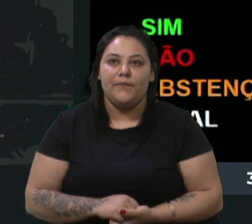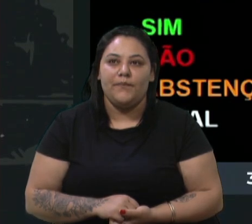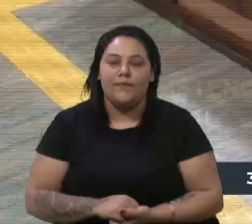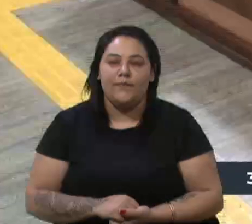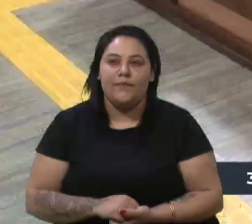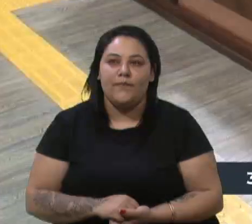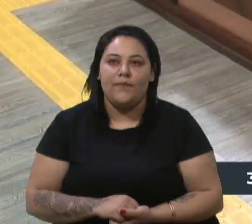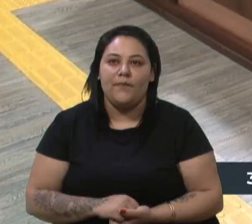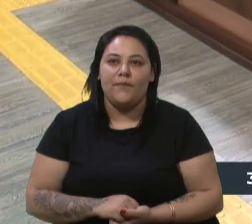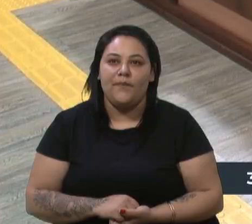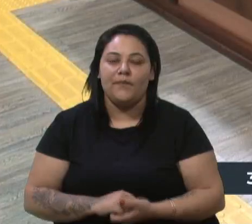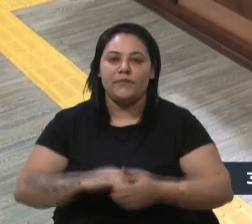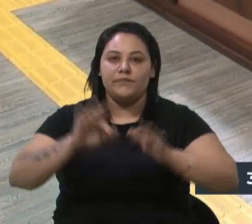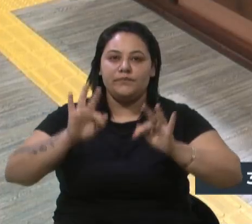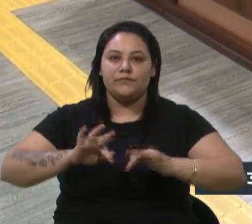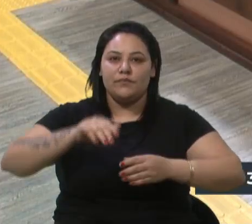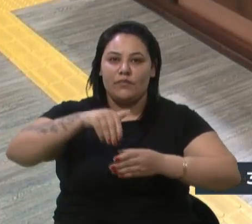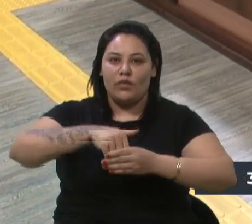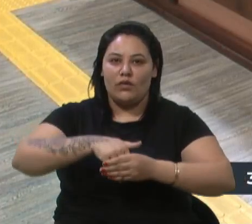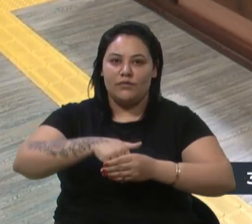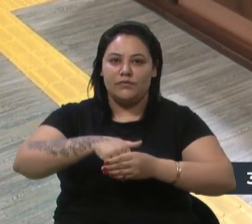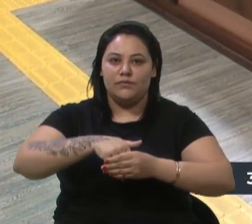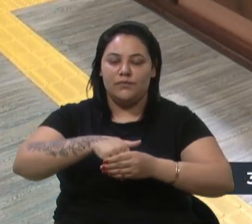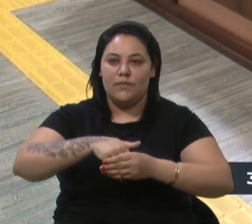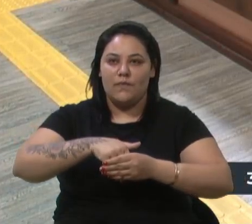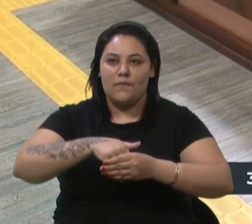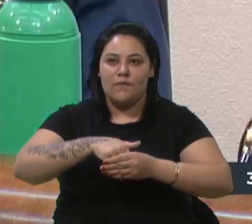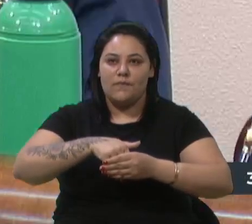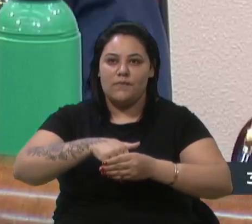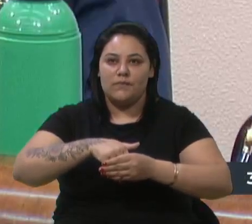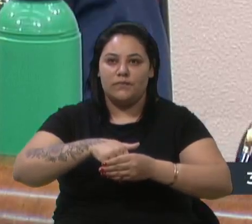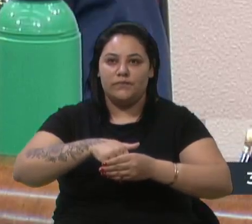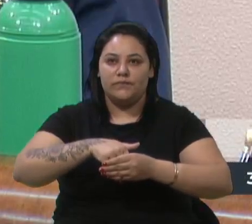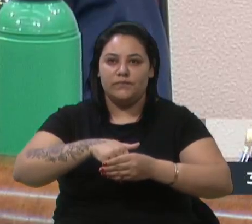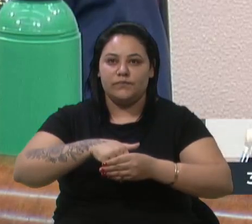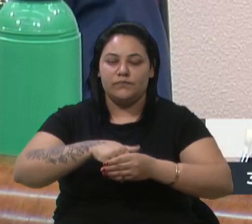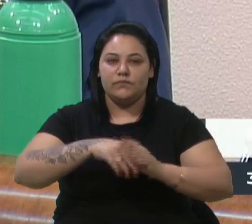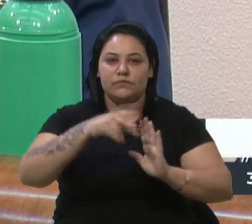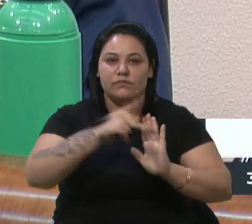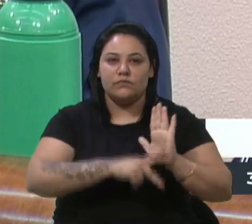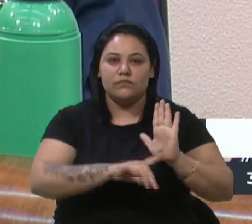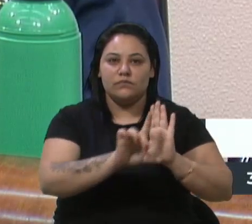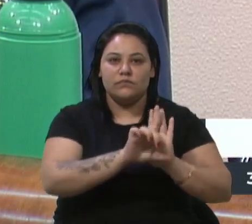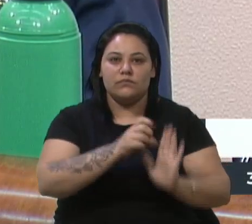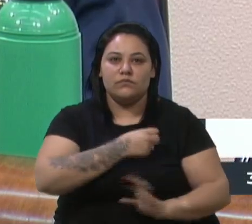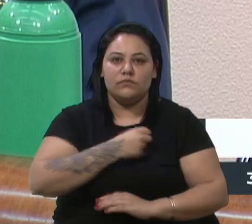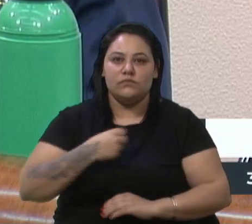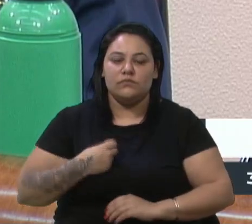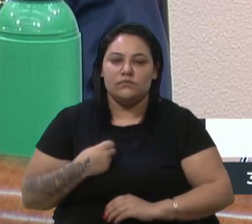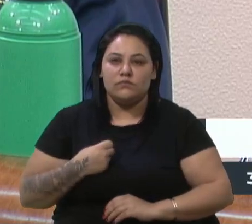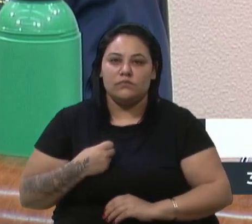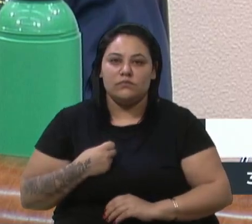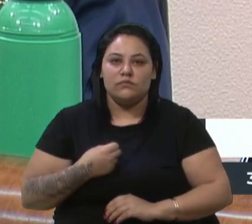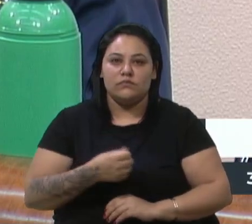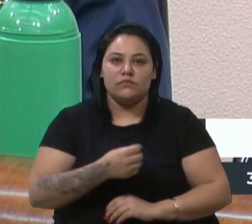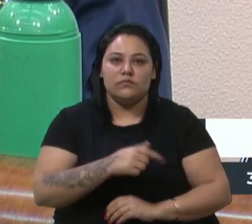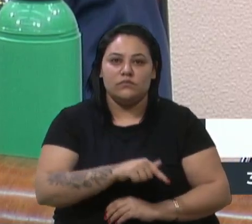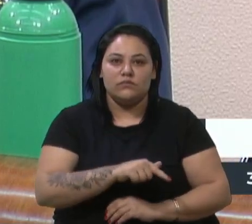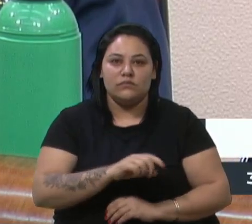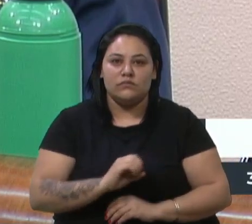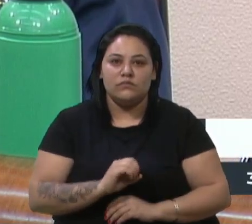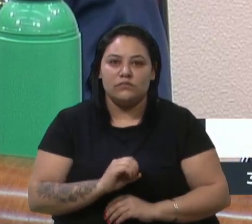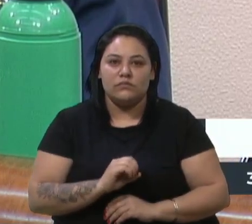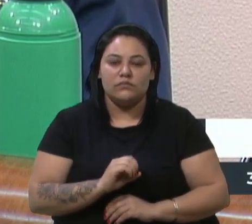Encerrado o registro dos votos, encerrada a votação. Projeto de lei número 70,